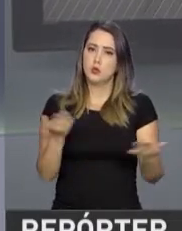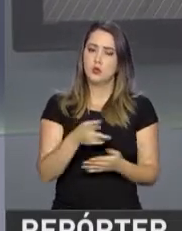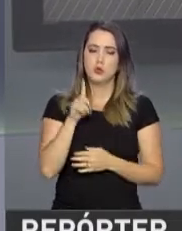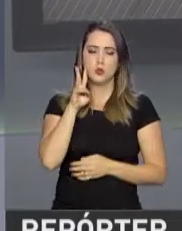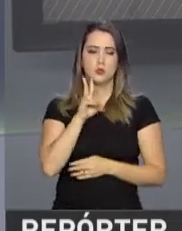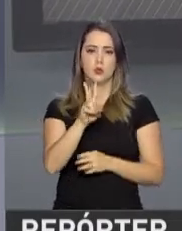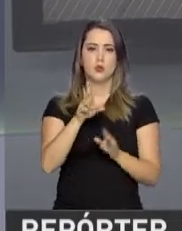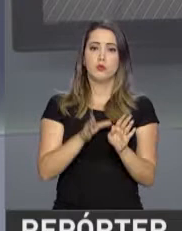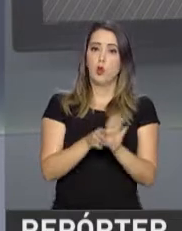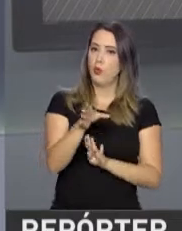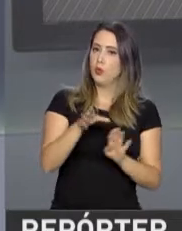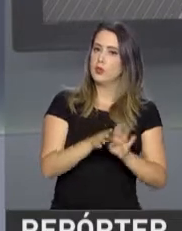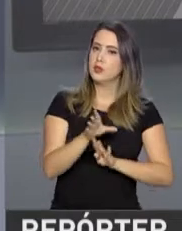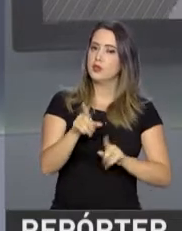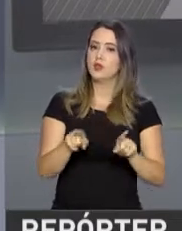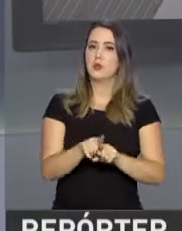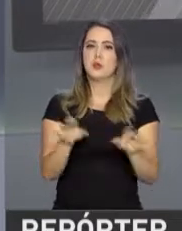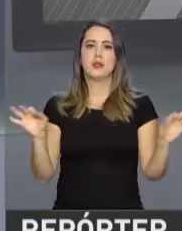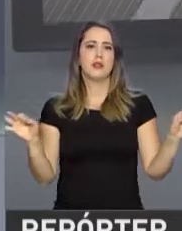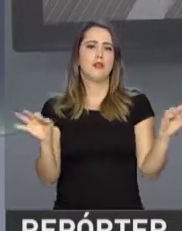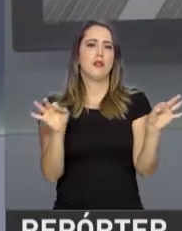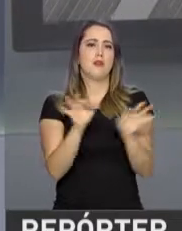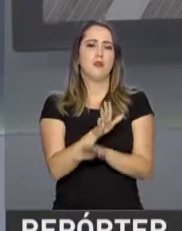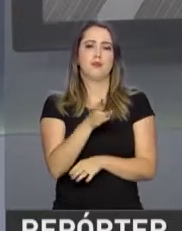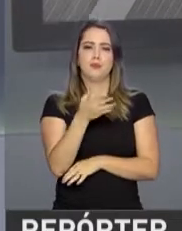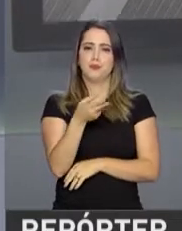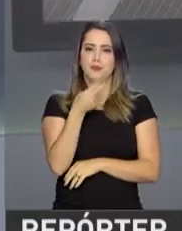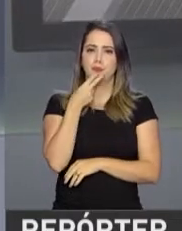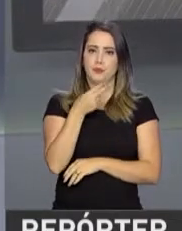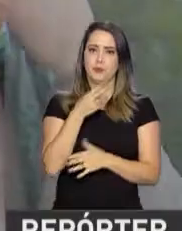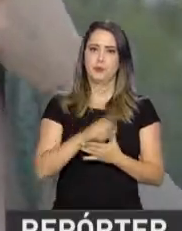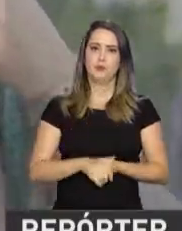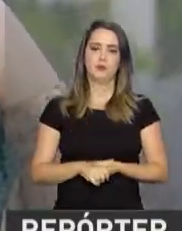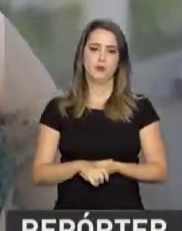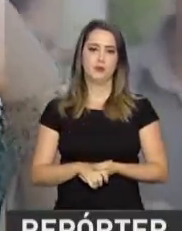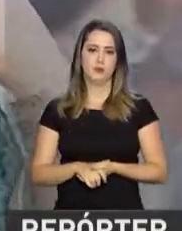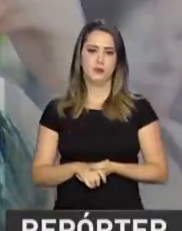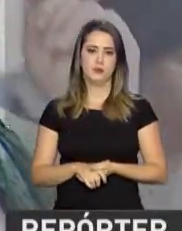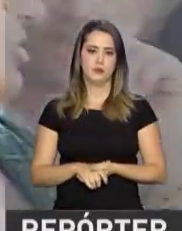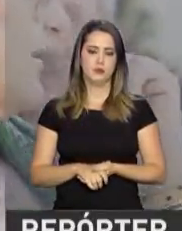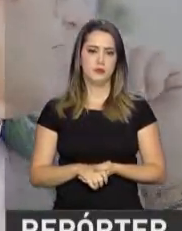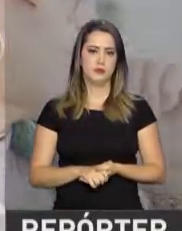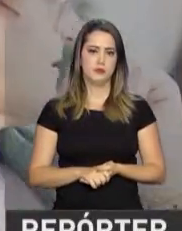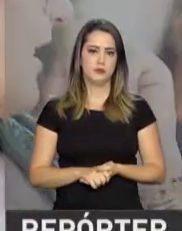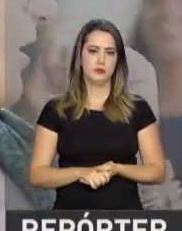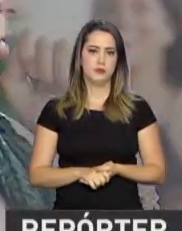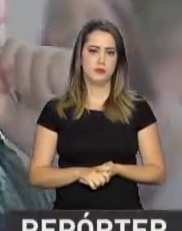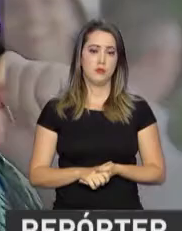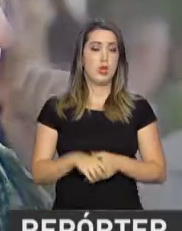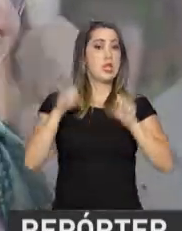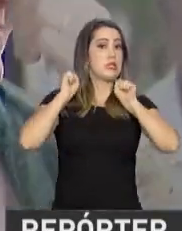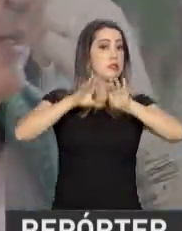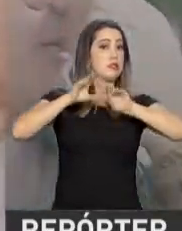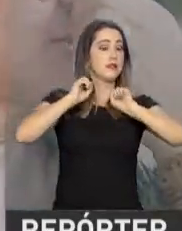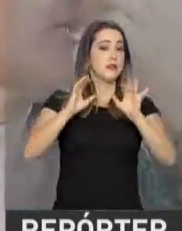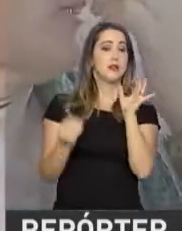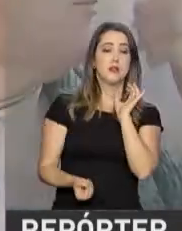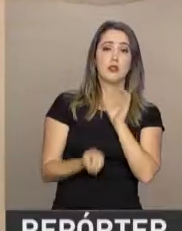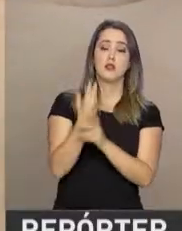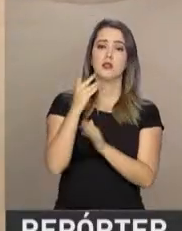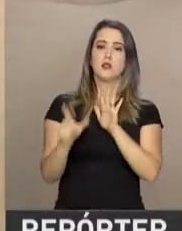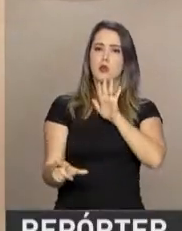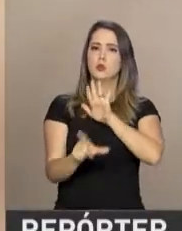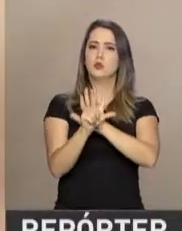dica preciosa para quem quer apagar de vez o cigarro ações de conscientização ea criação de